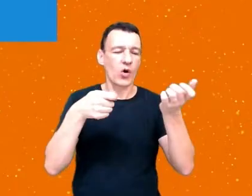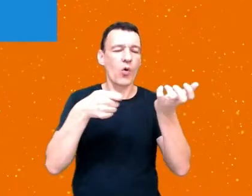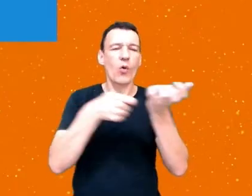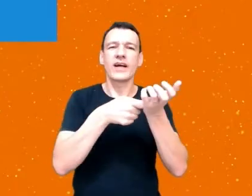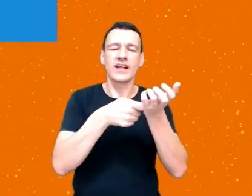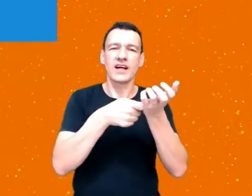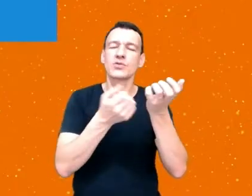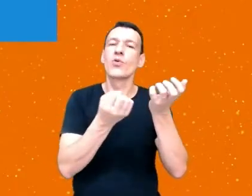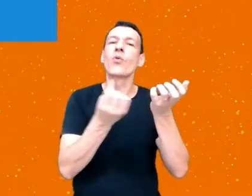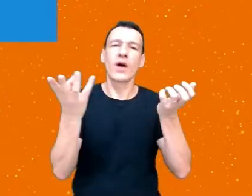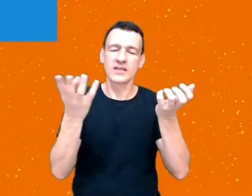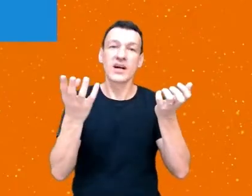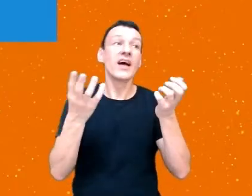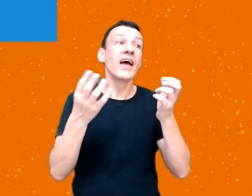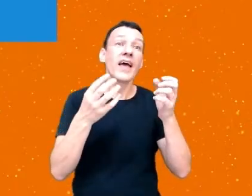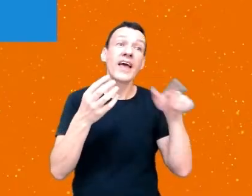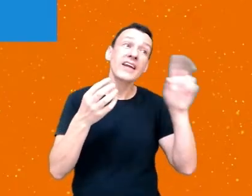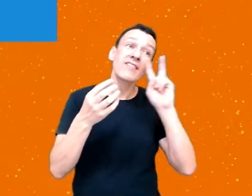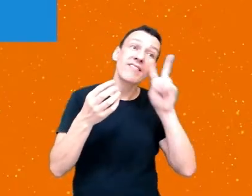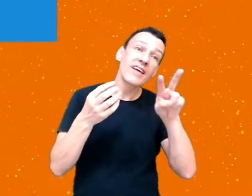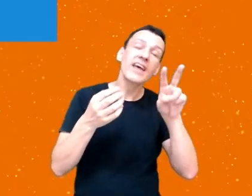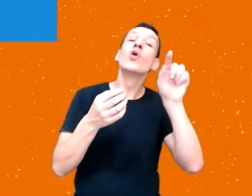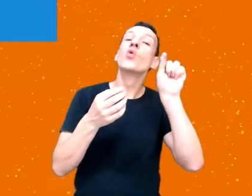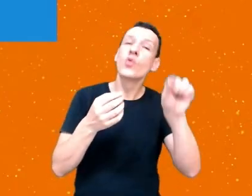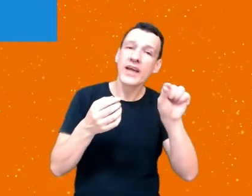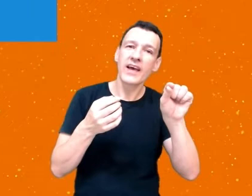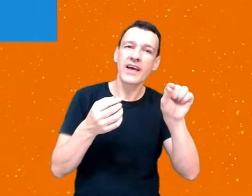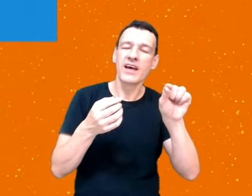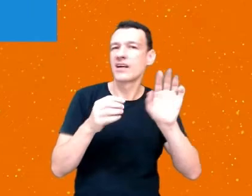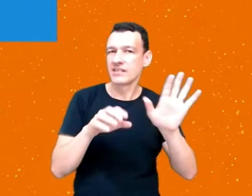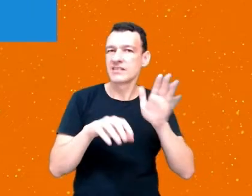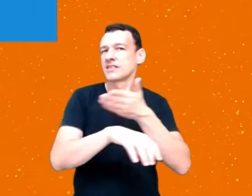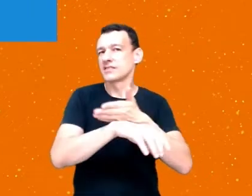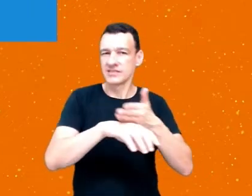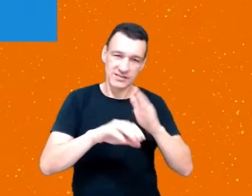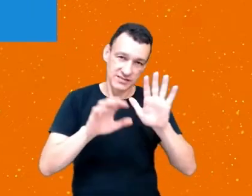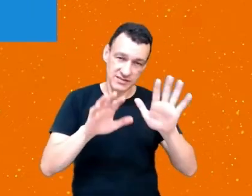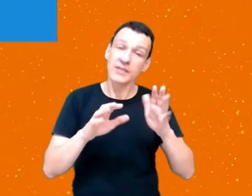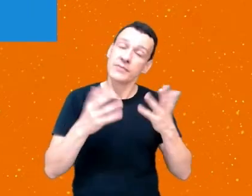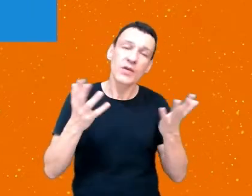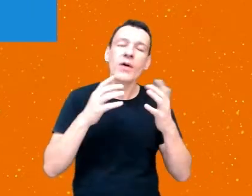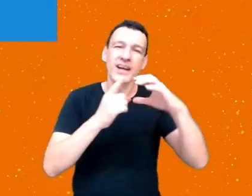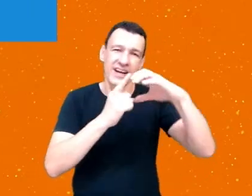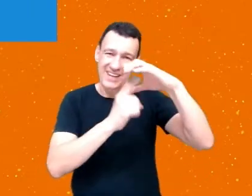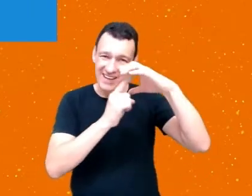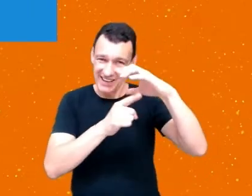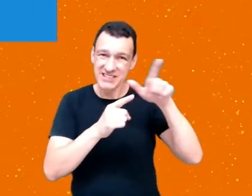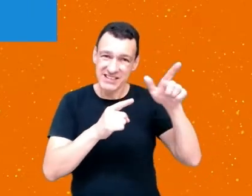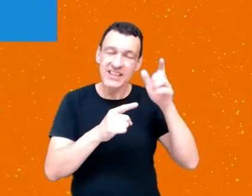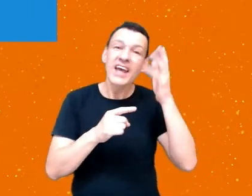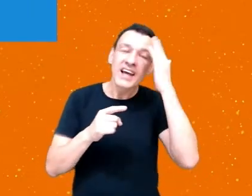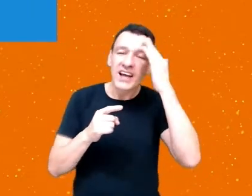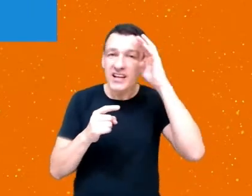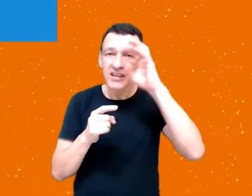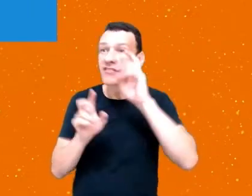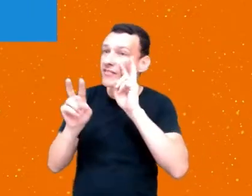e por isso os nossos operadores de TH ou clientes de conteúdo passam a ter informações em